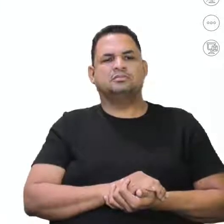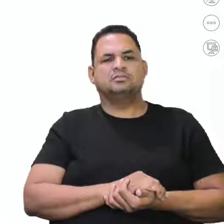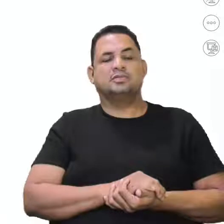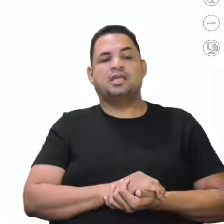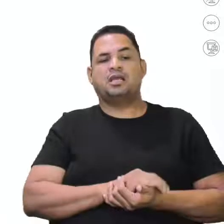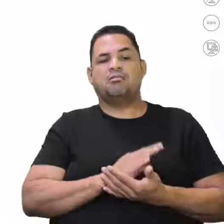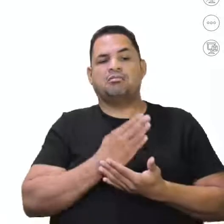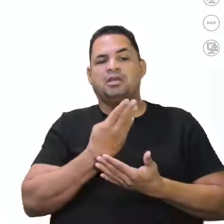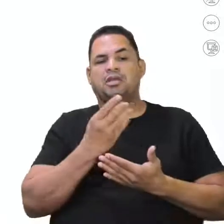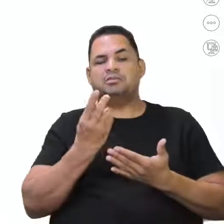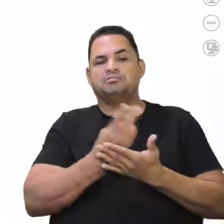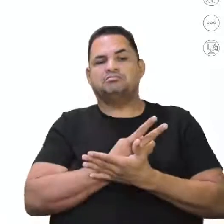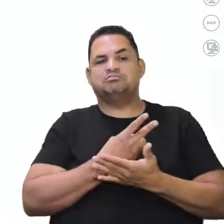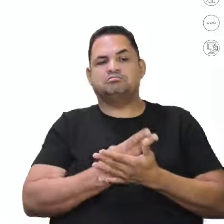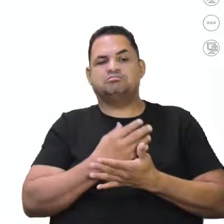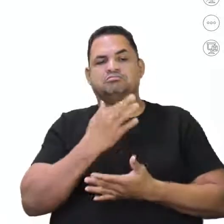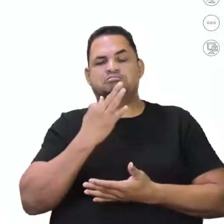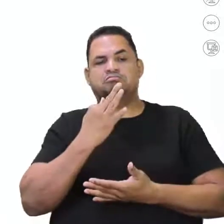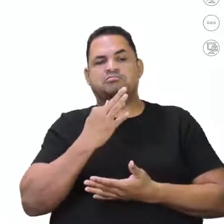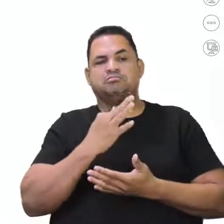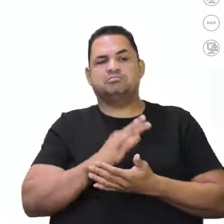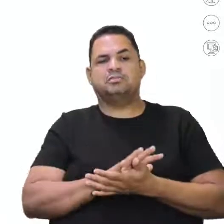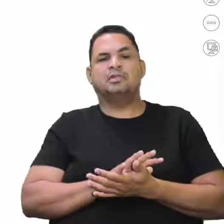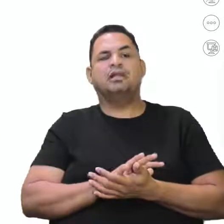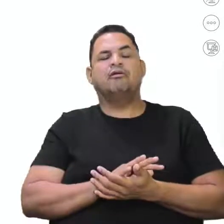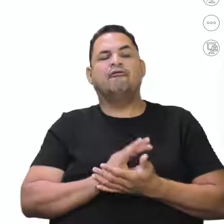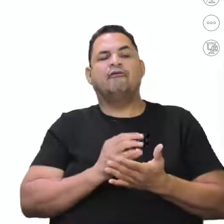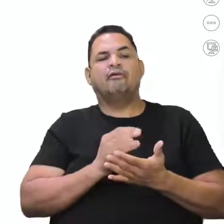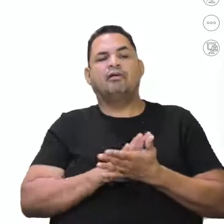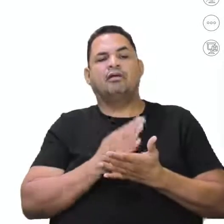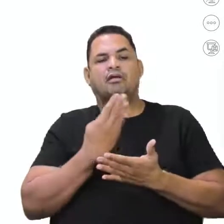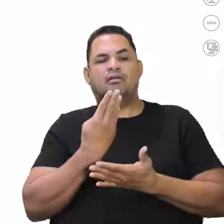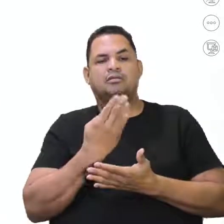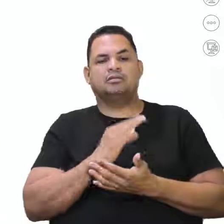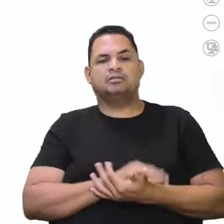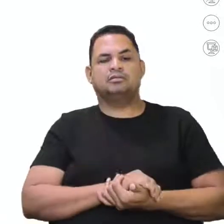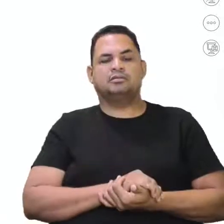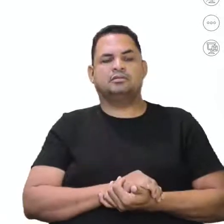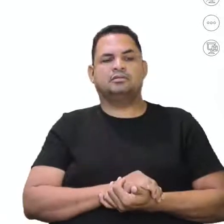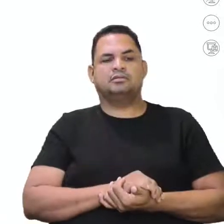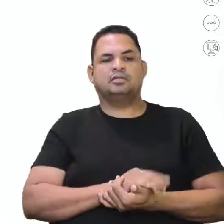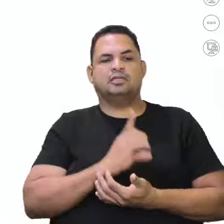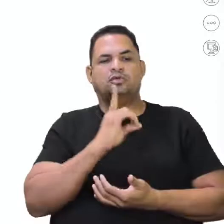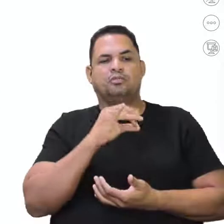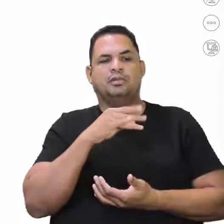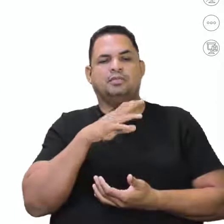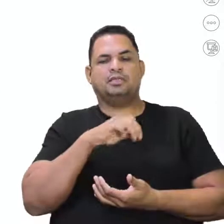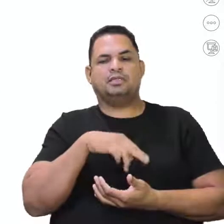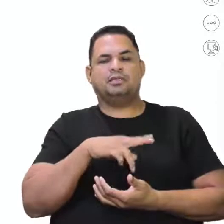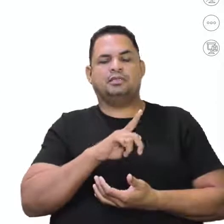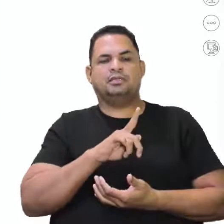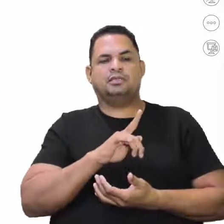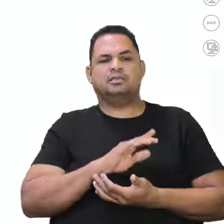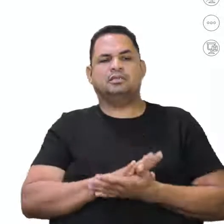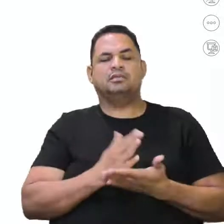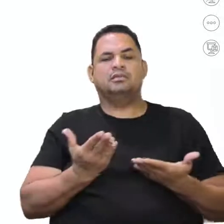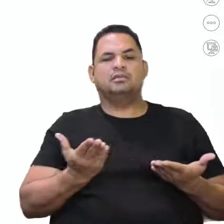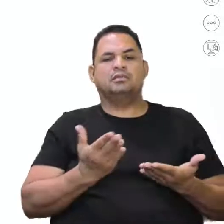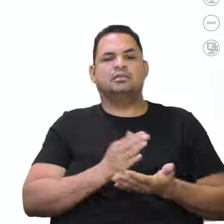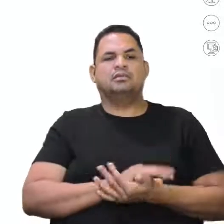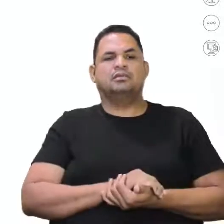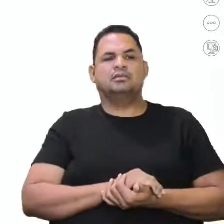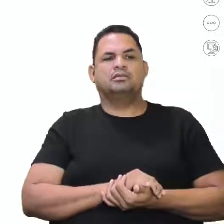é falso. Essa informação é a dopamina que gives us a feeling of excitement, que dá pra